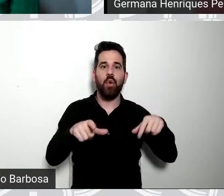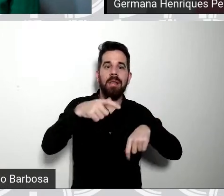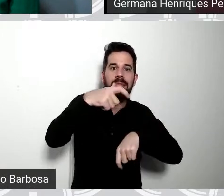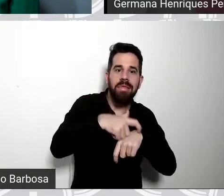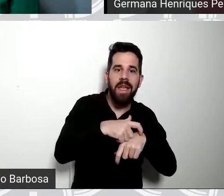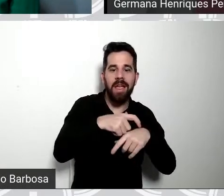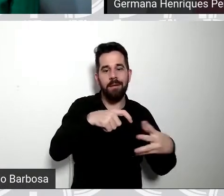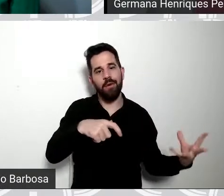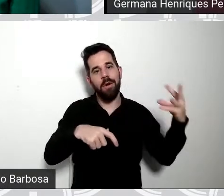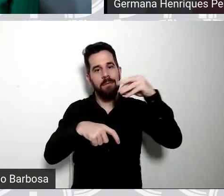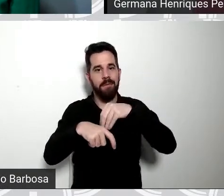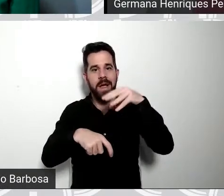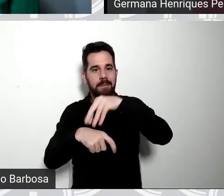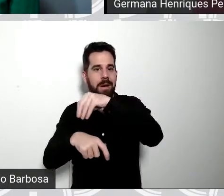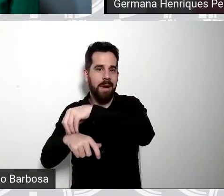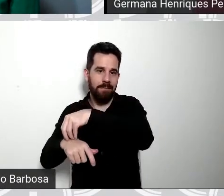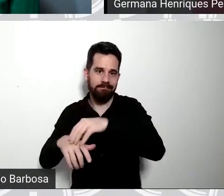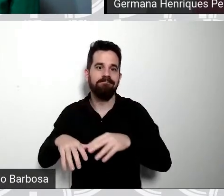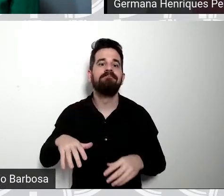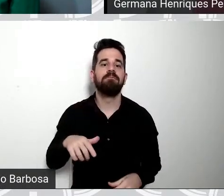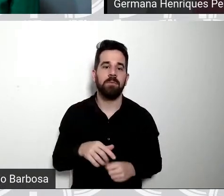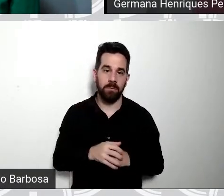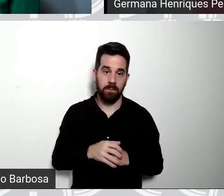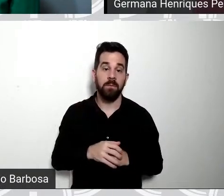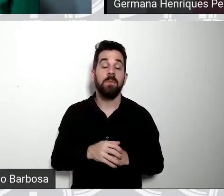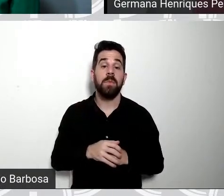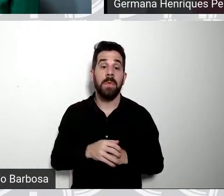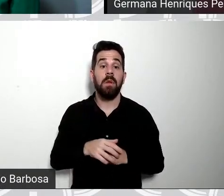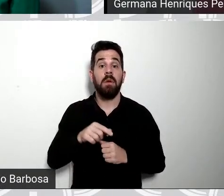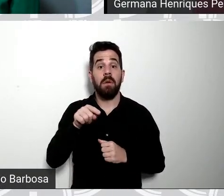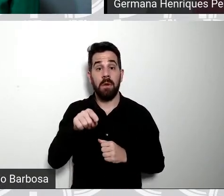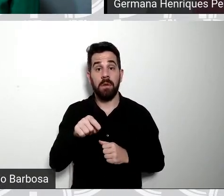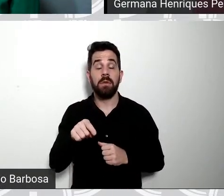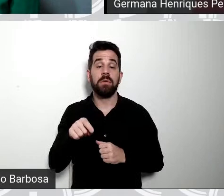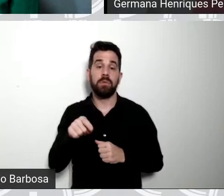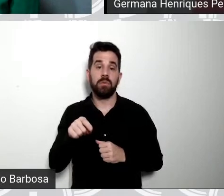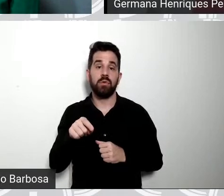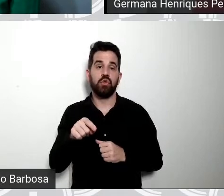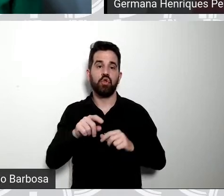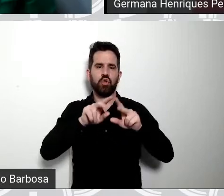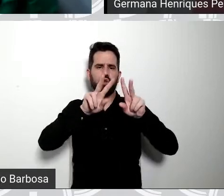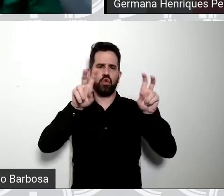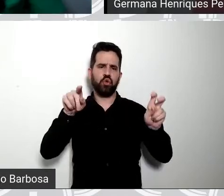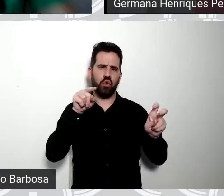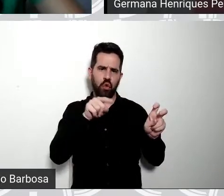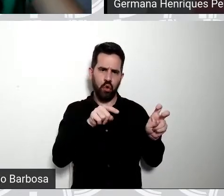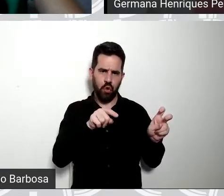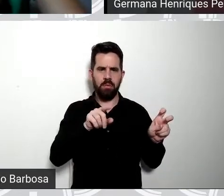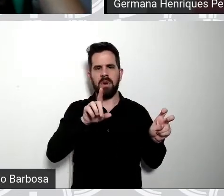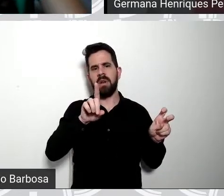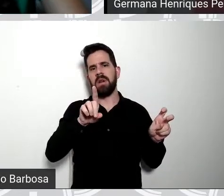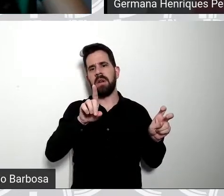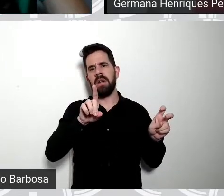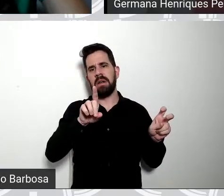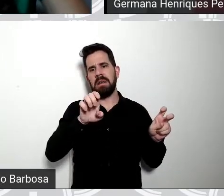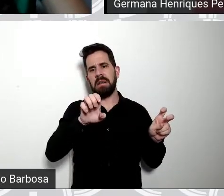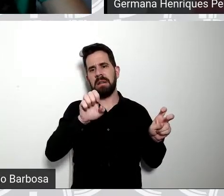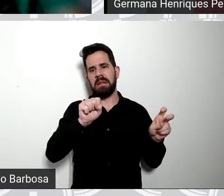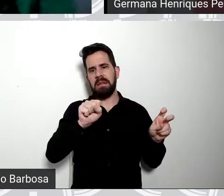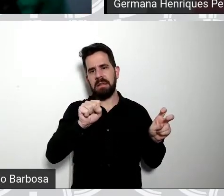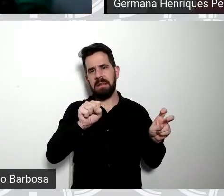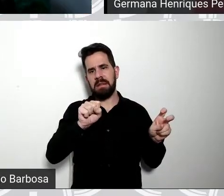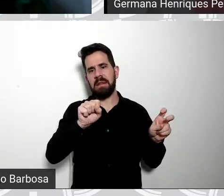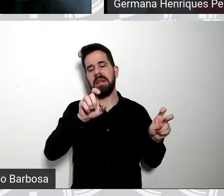Acerca do ponto de vista do historiador, o pesquisador canadense Jean Delisle, em Reflexões sobre a Historiografia